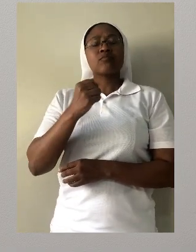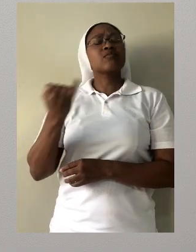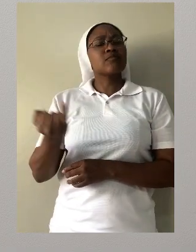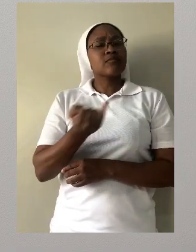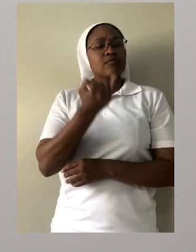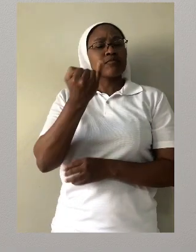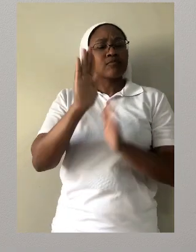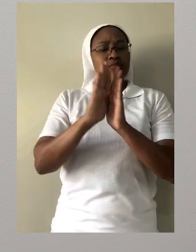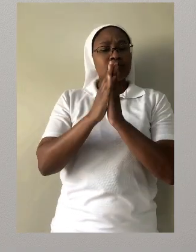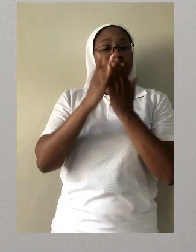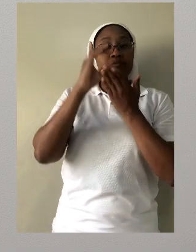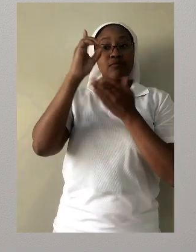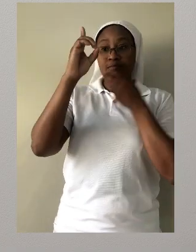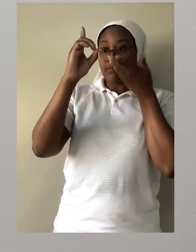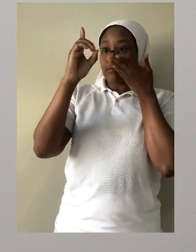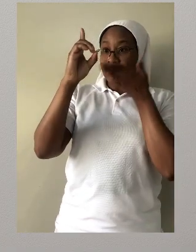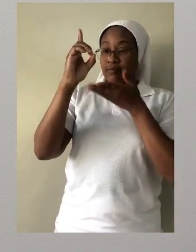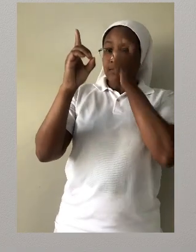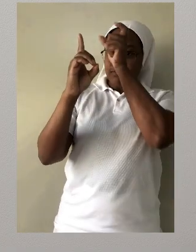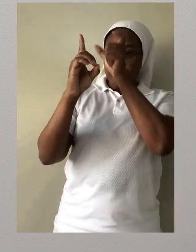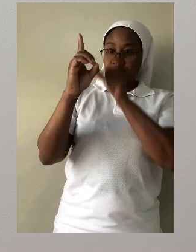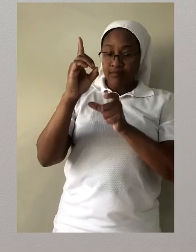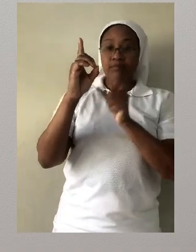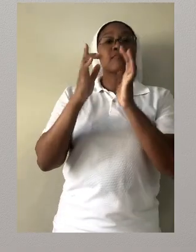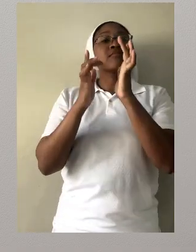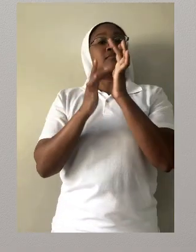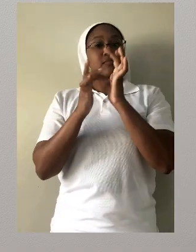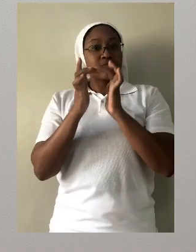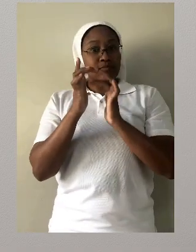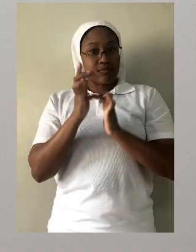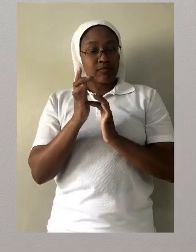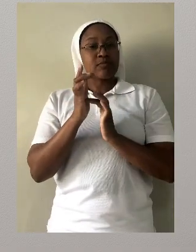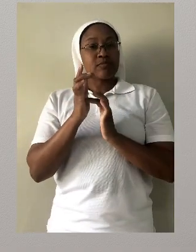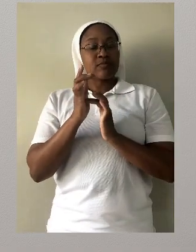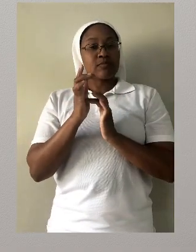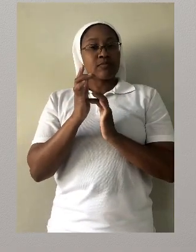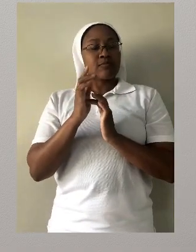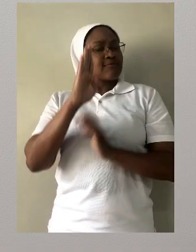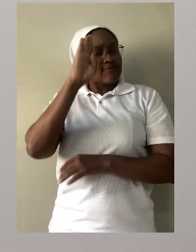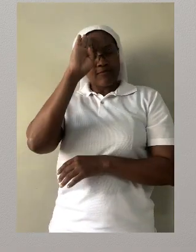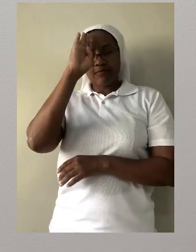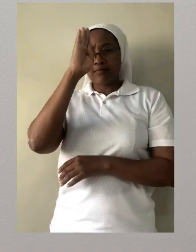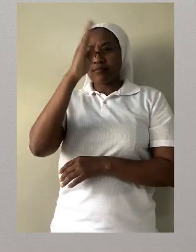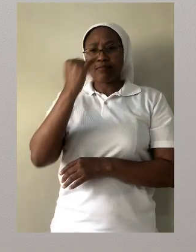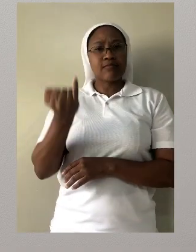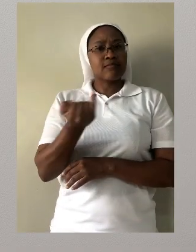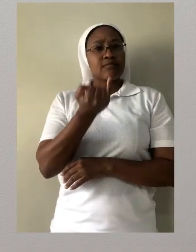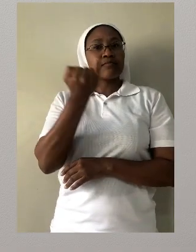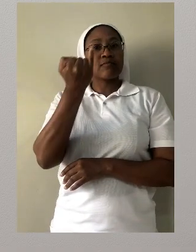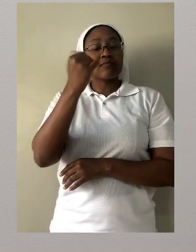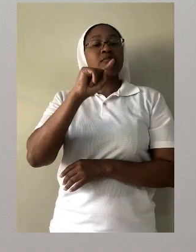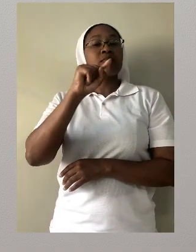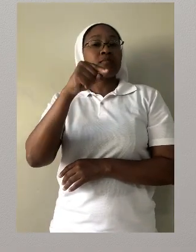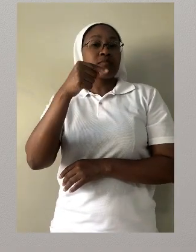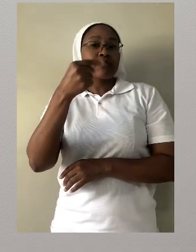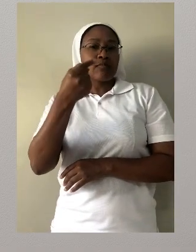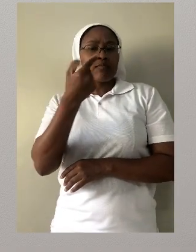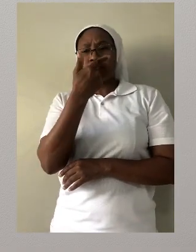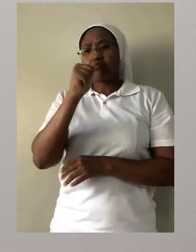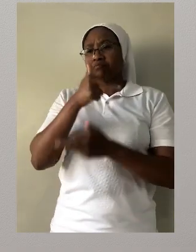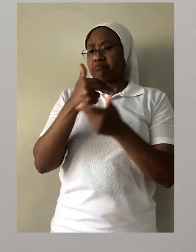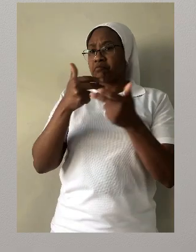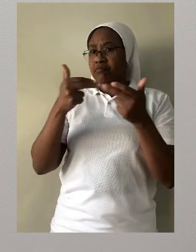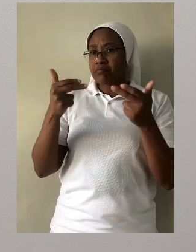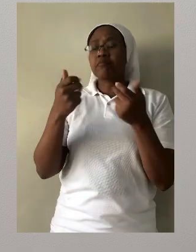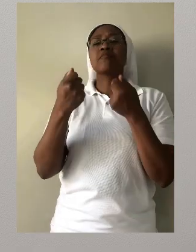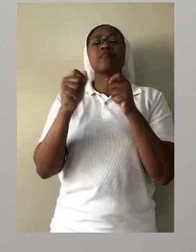importante numa escritura é ele, é sua pessoa, é Jesus Cristo, que é o mais importante. Depois a gente faz todas